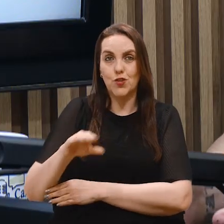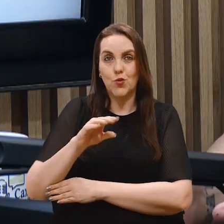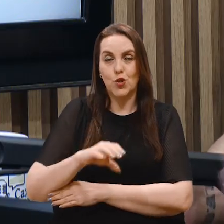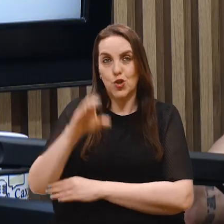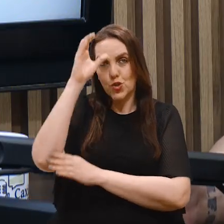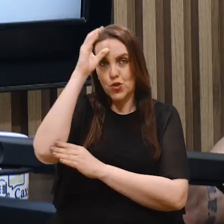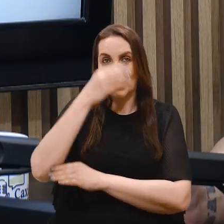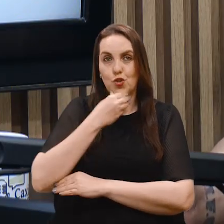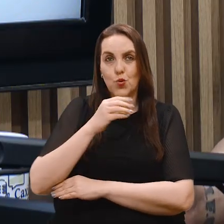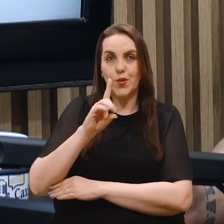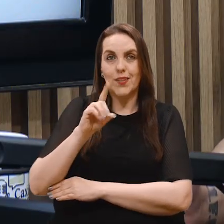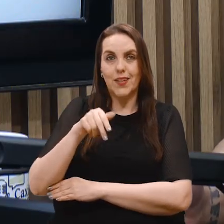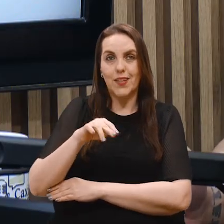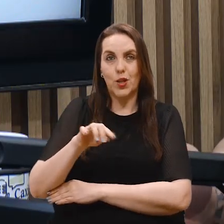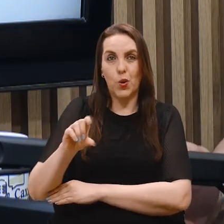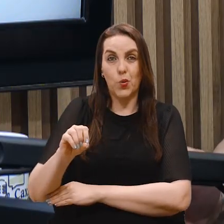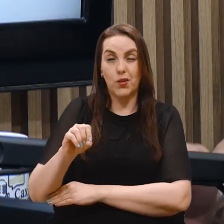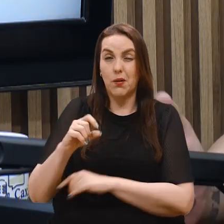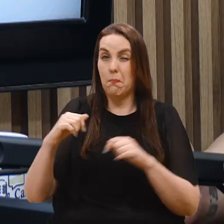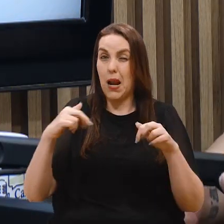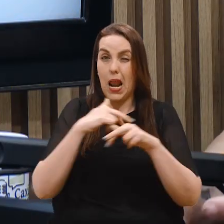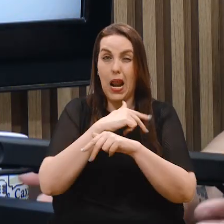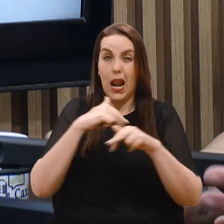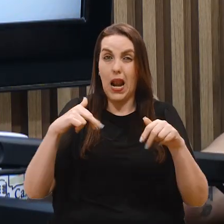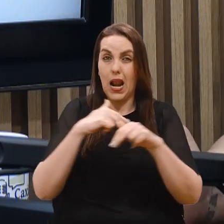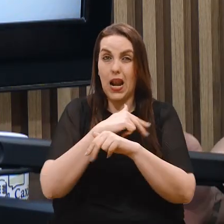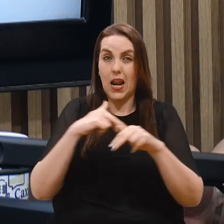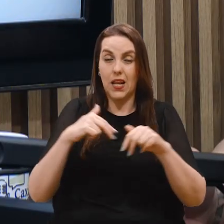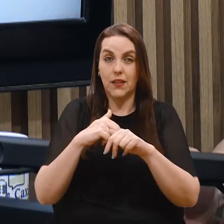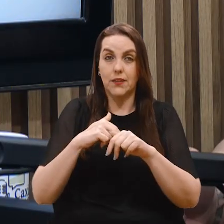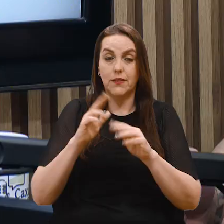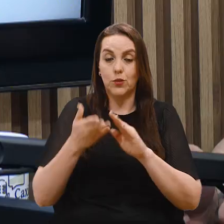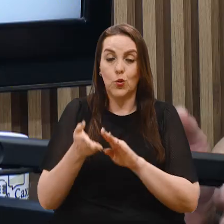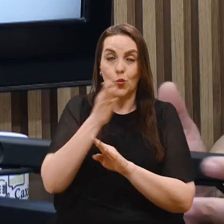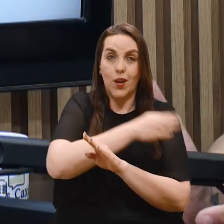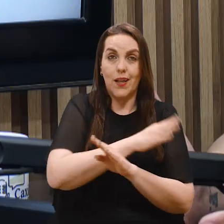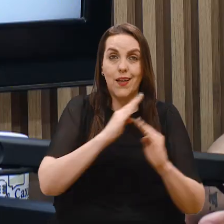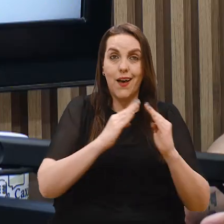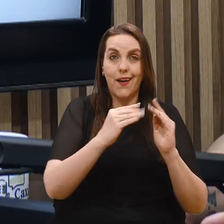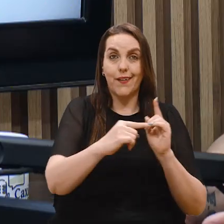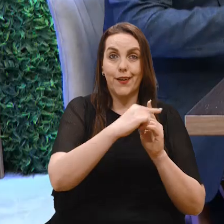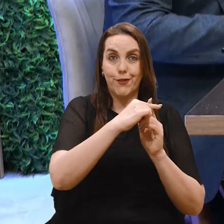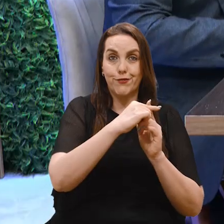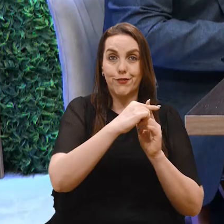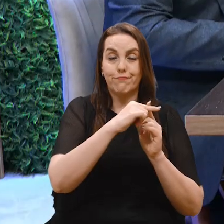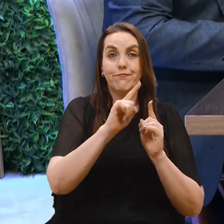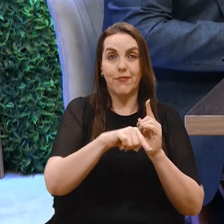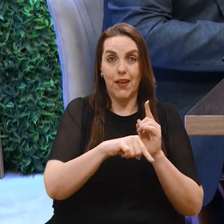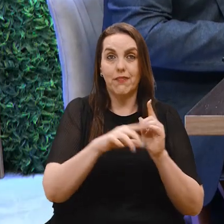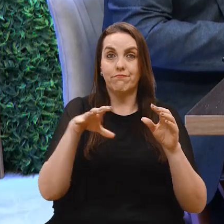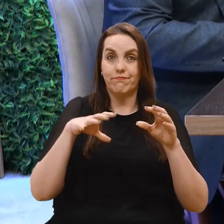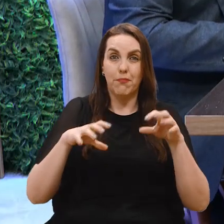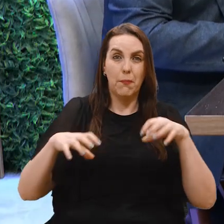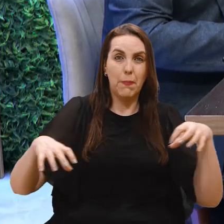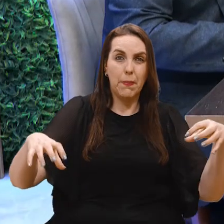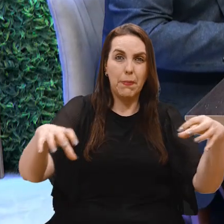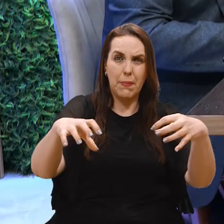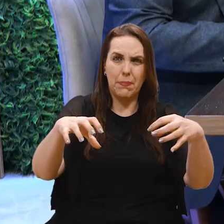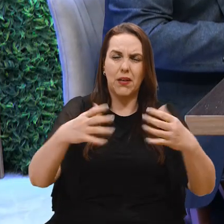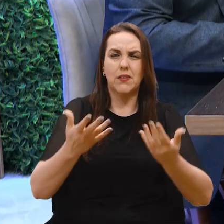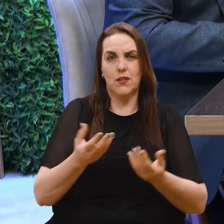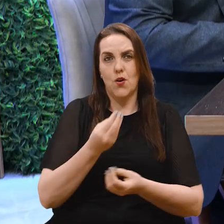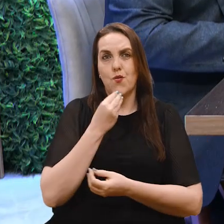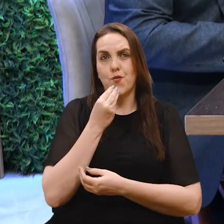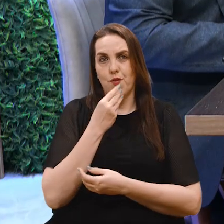pessoas é gigante. E do outro lado da avenida, a igreja. Sim. E outros estabelecimentos também. Isso sem falar na parte